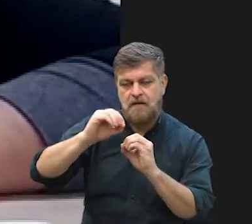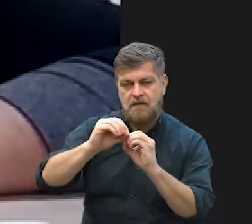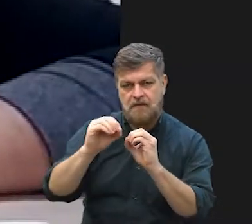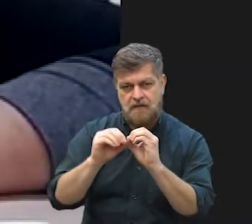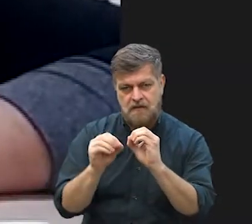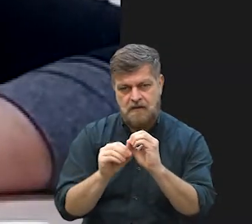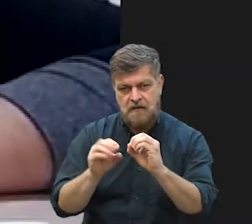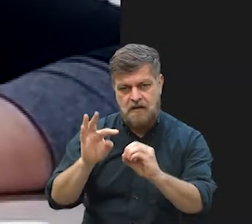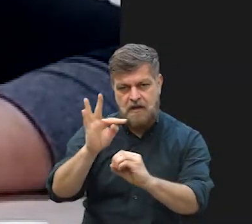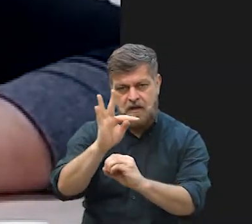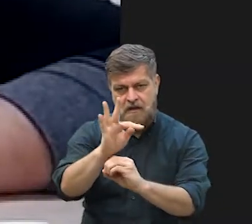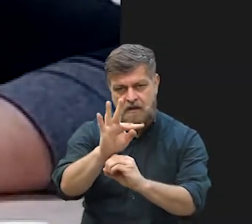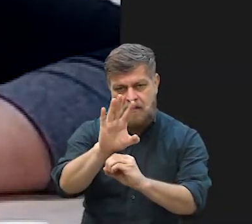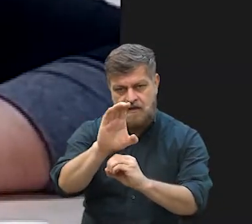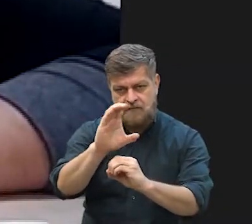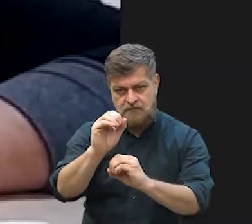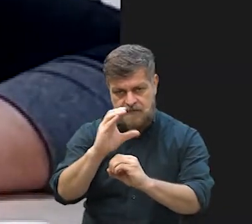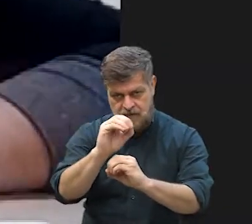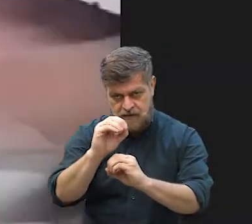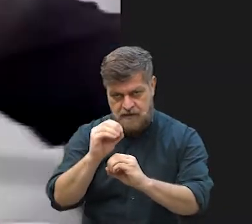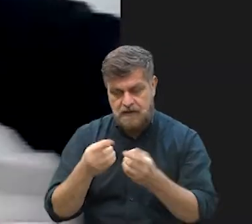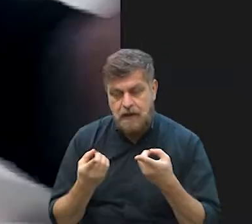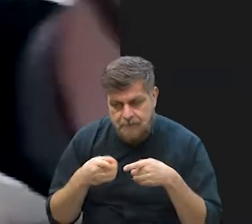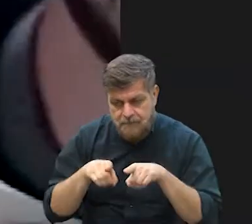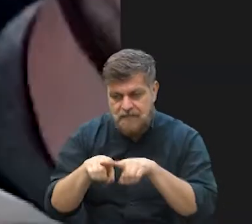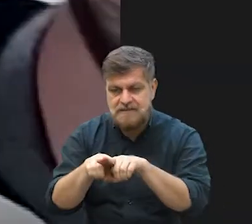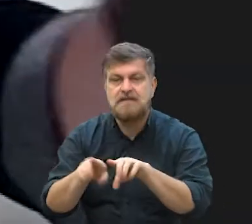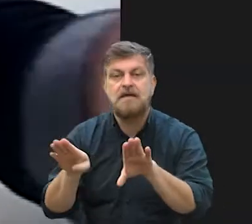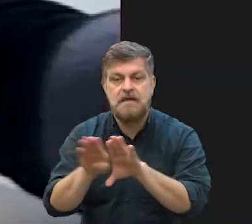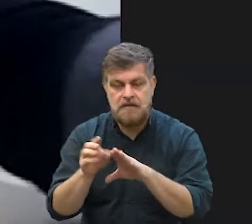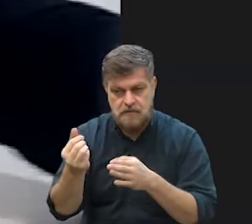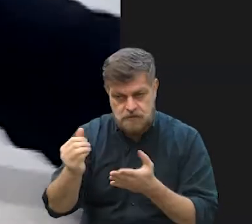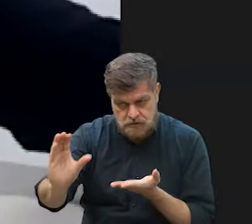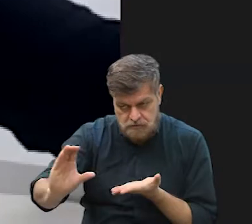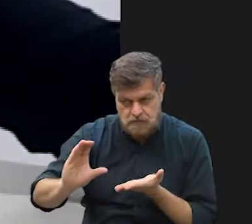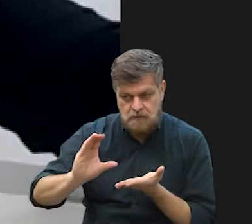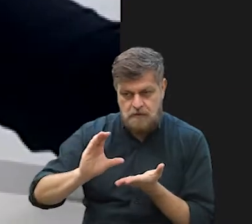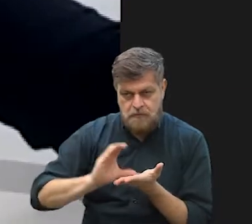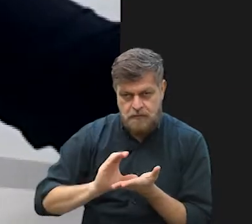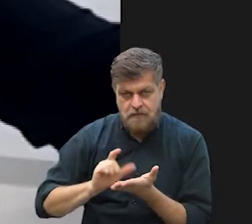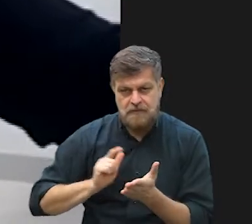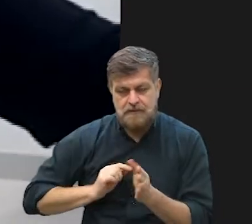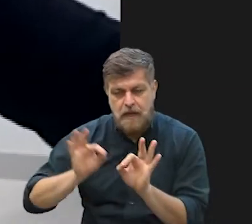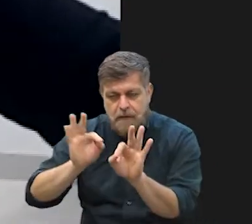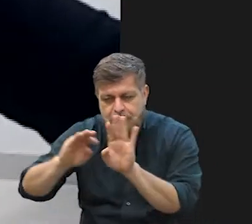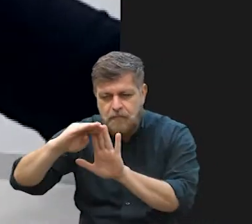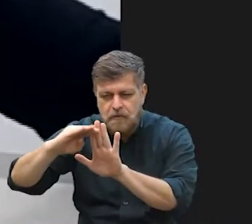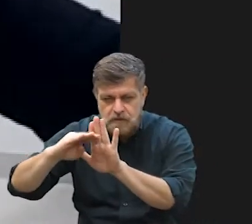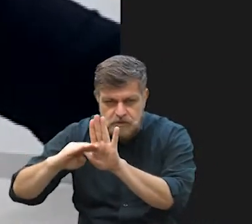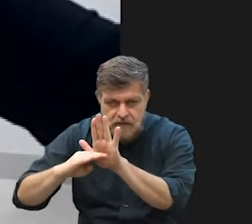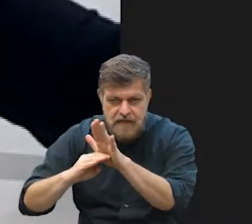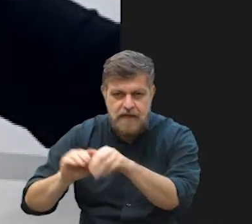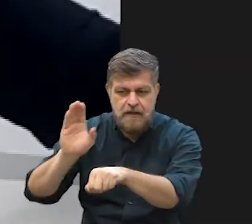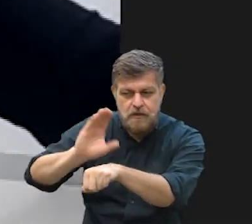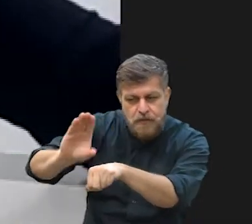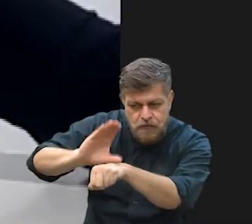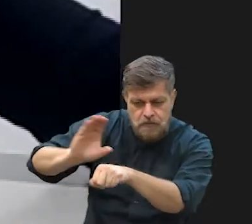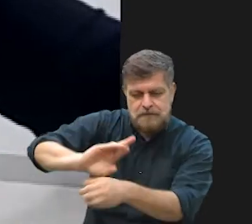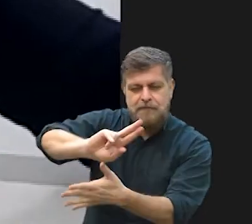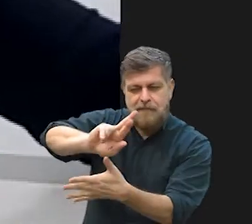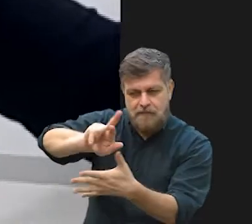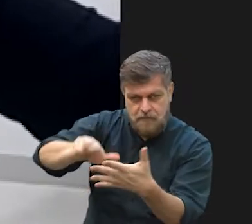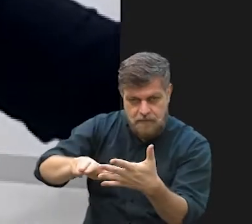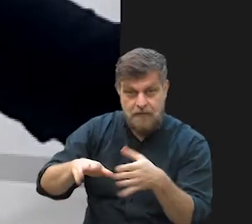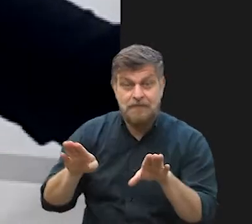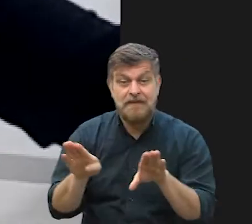né, aqui de Campinas, que eles também nos auxilia com uma verba e com alguns projetos, com formações, concursos.